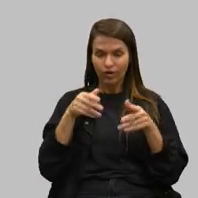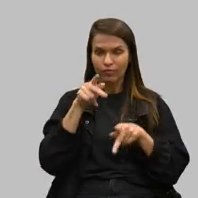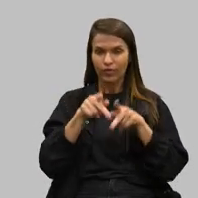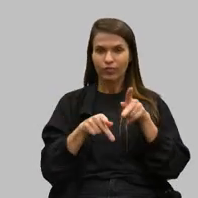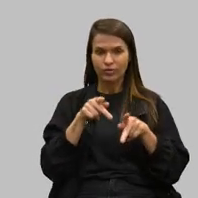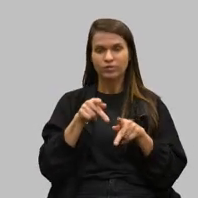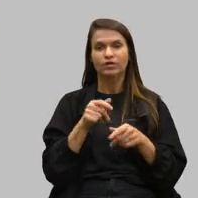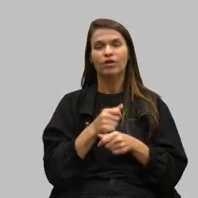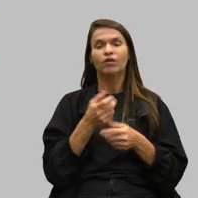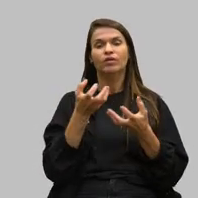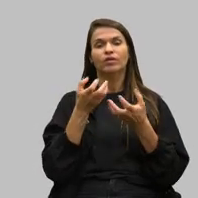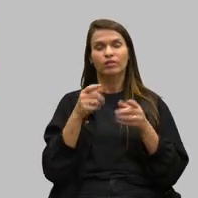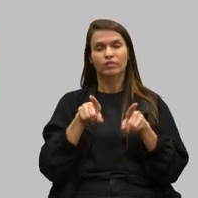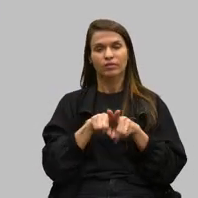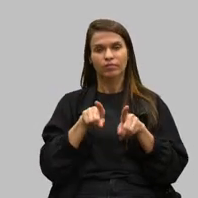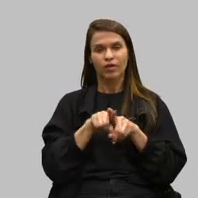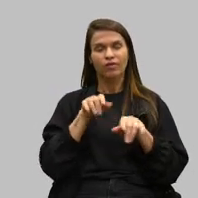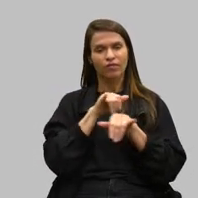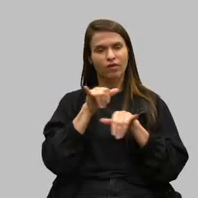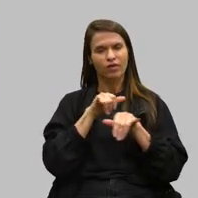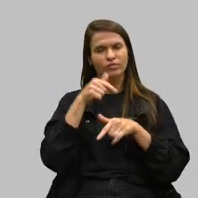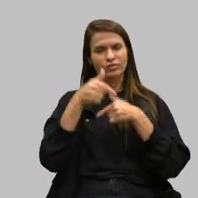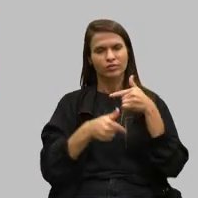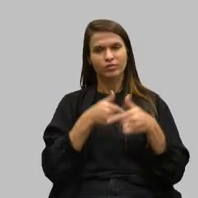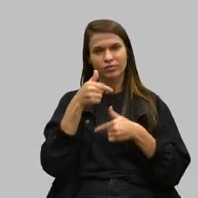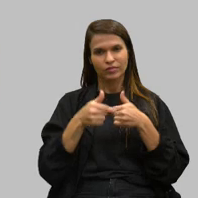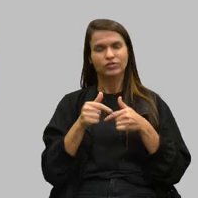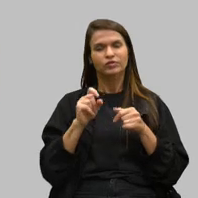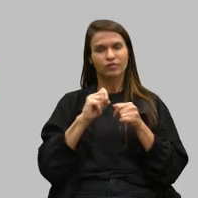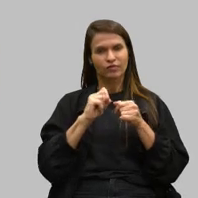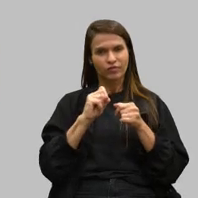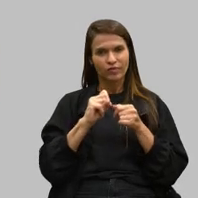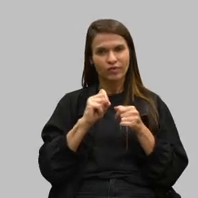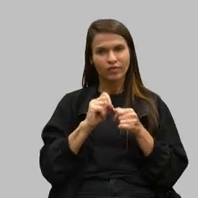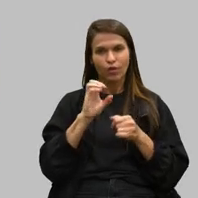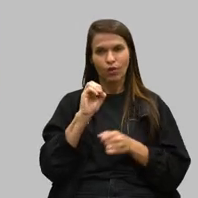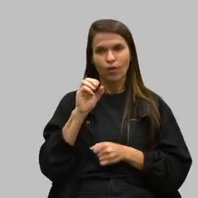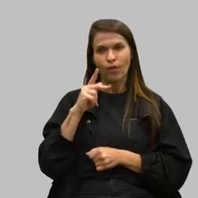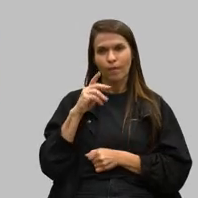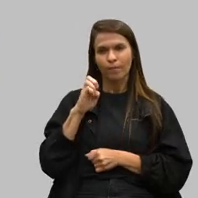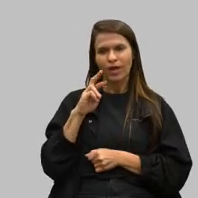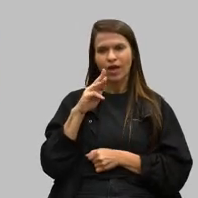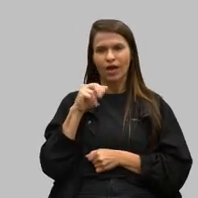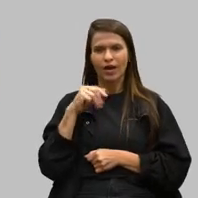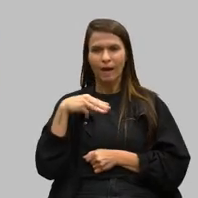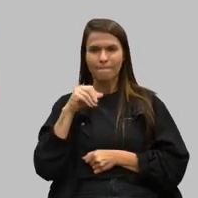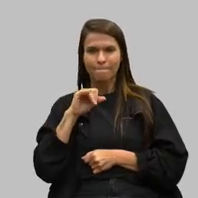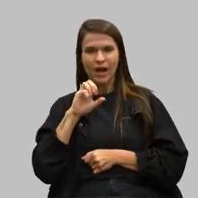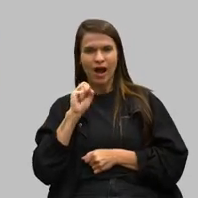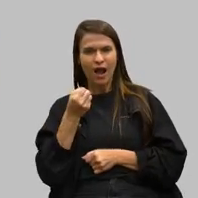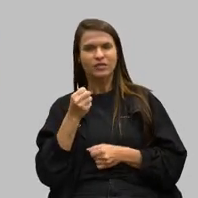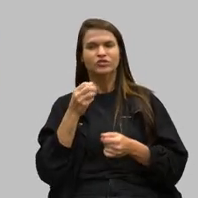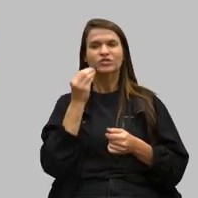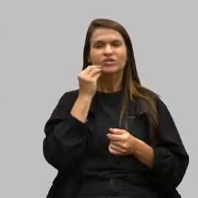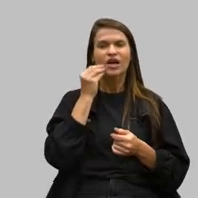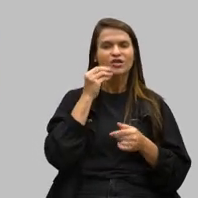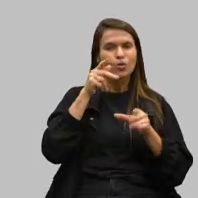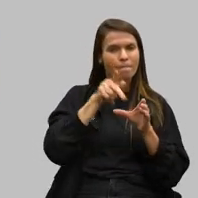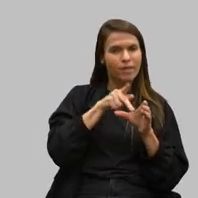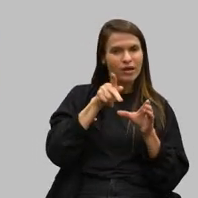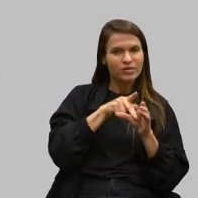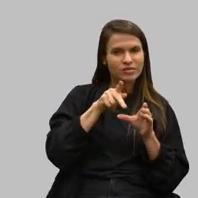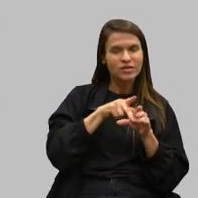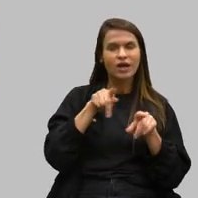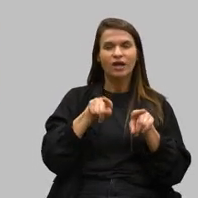Queria dizer também do grande trabalho que se vem realizando, a Pera Mais, que é um sucesso, o teste do pezinho, a questão de